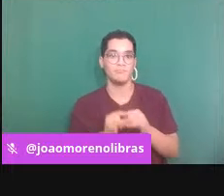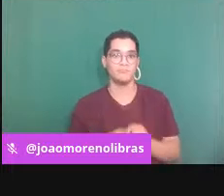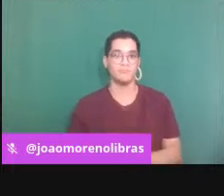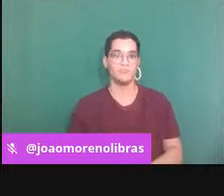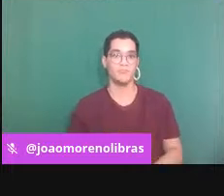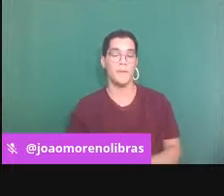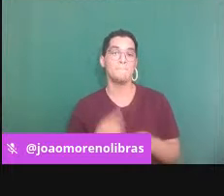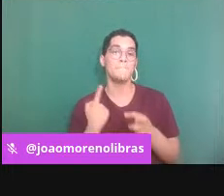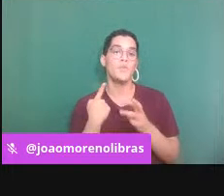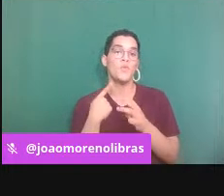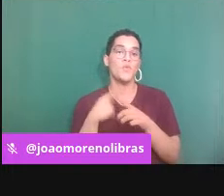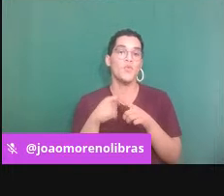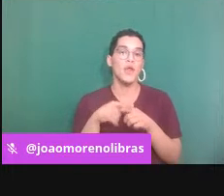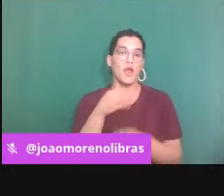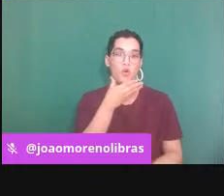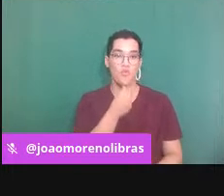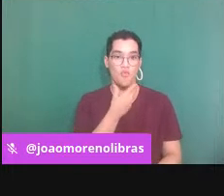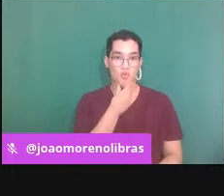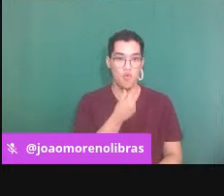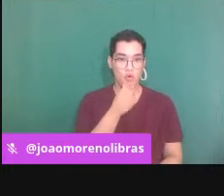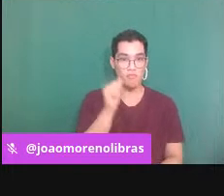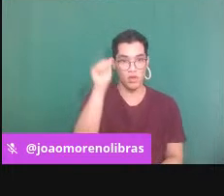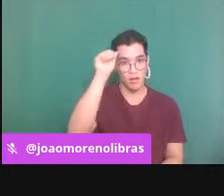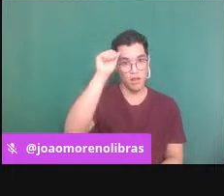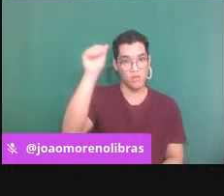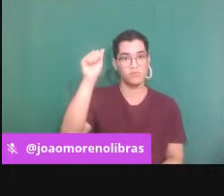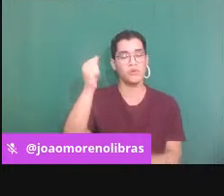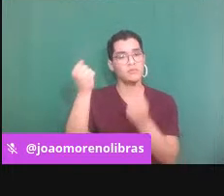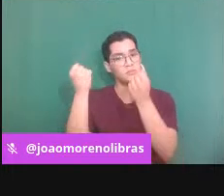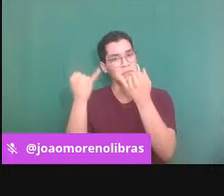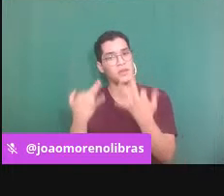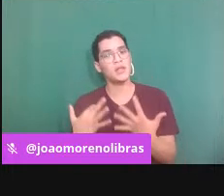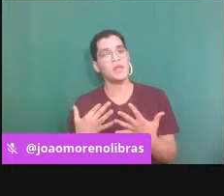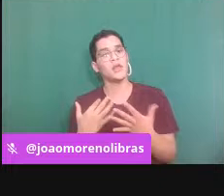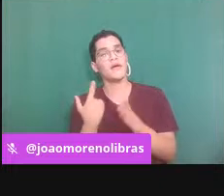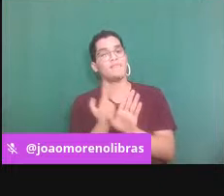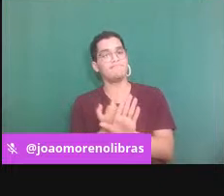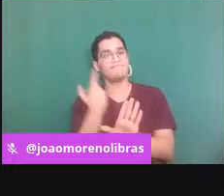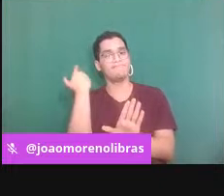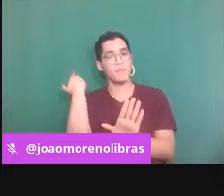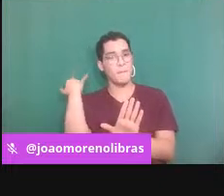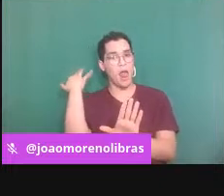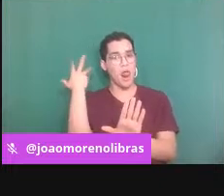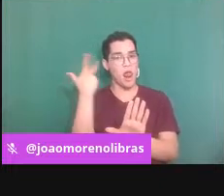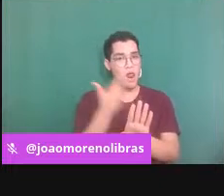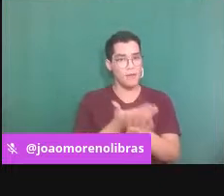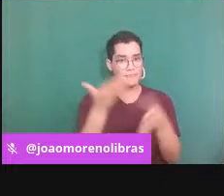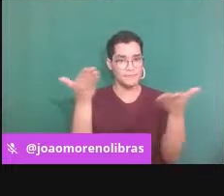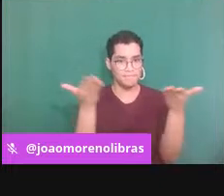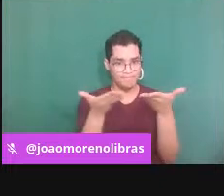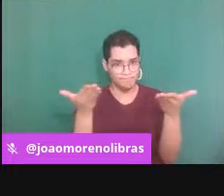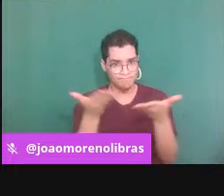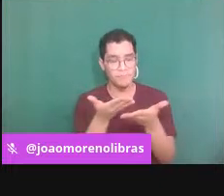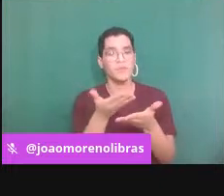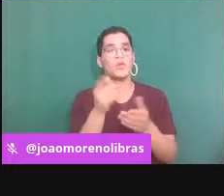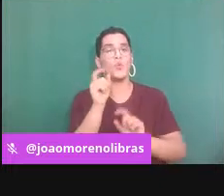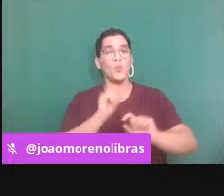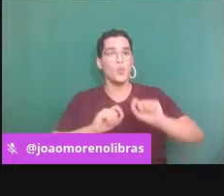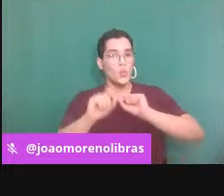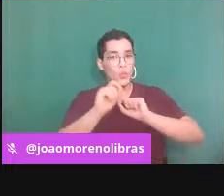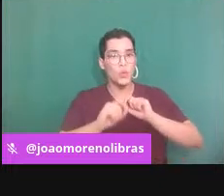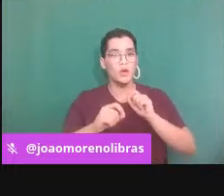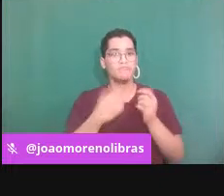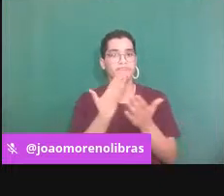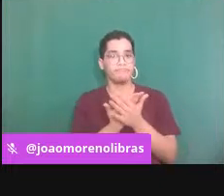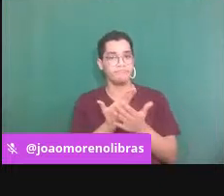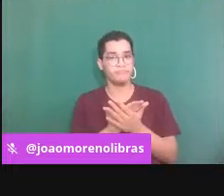Retoma um pouco a questão desse histórico, e ele vai a Cossério, né, que nos anos 50, ele parece ter sido o primeiro